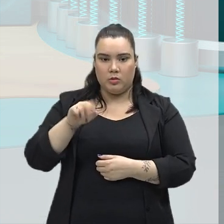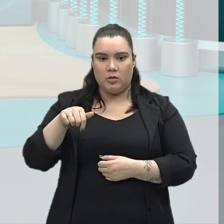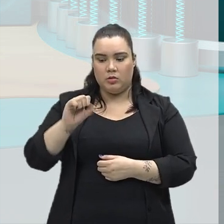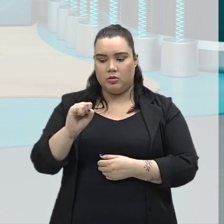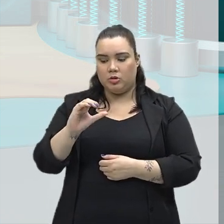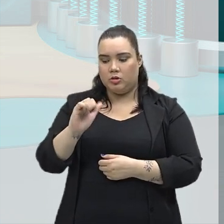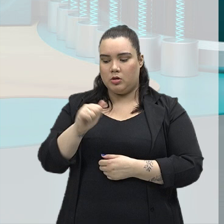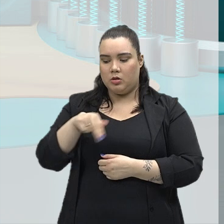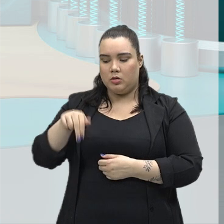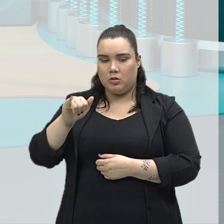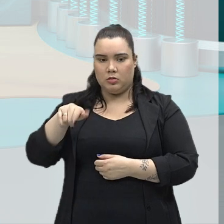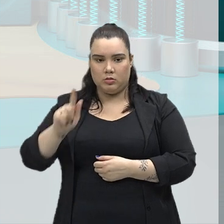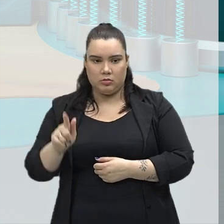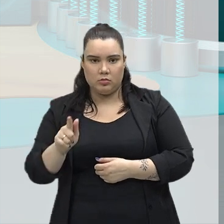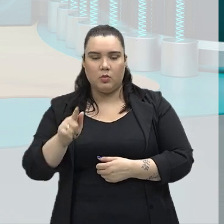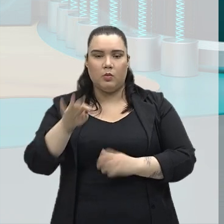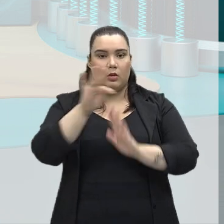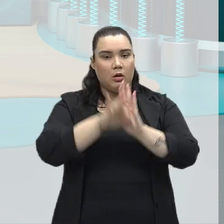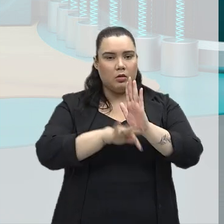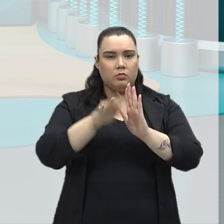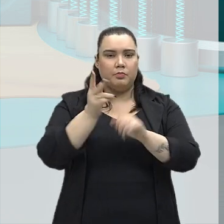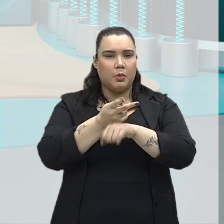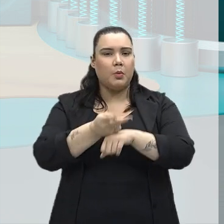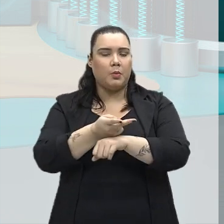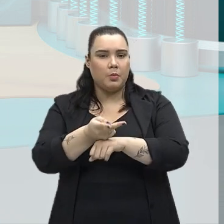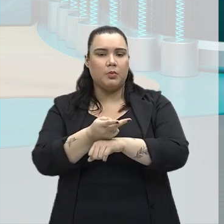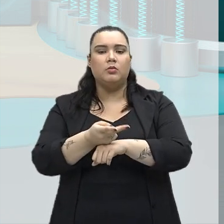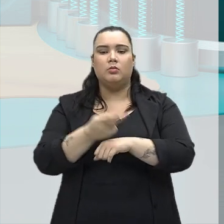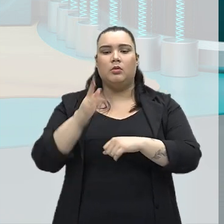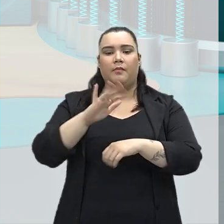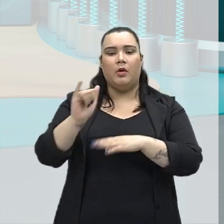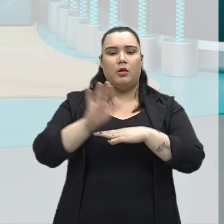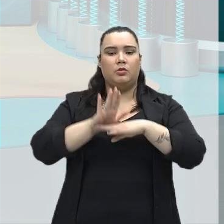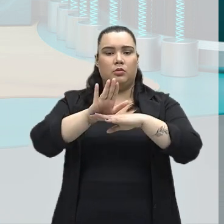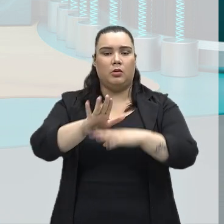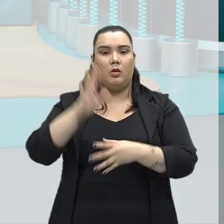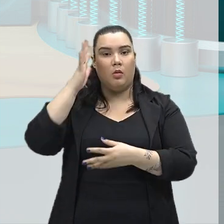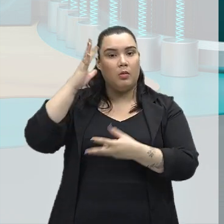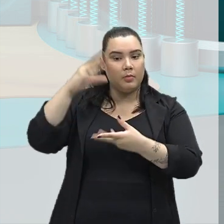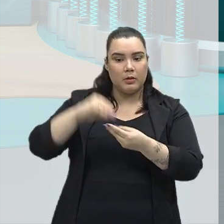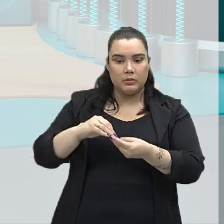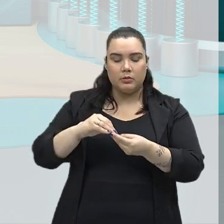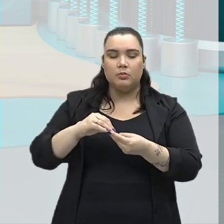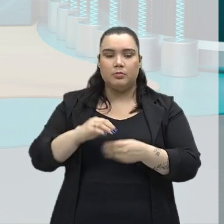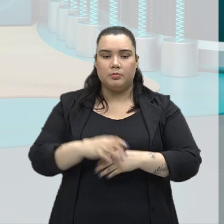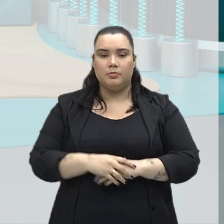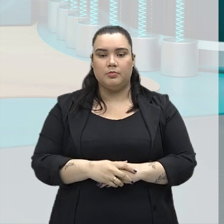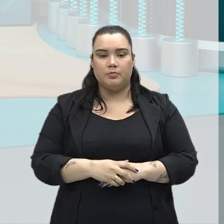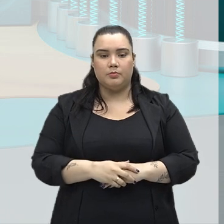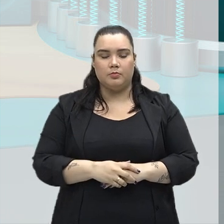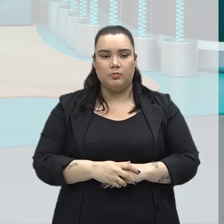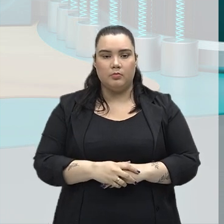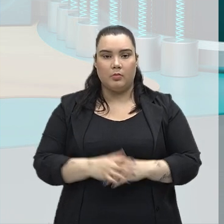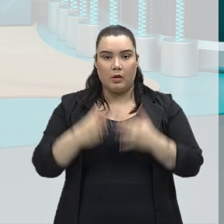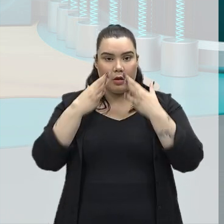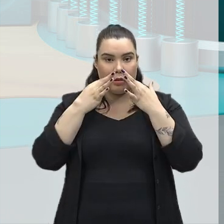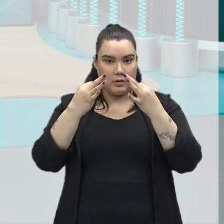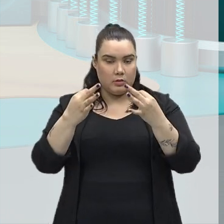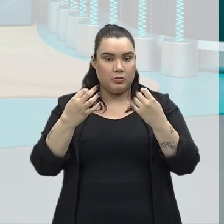procure no texto. Outra dica para vocês aqui que vai ajudar muito na compreensão. Vejam,